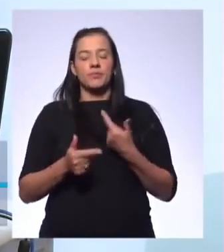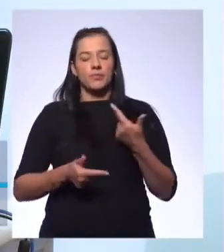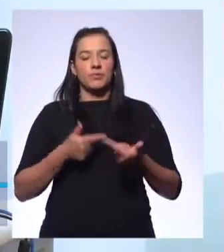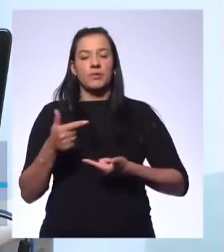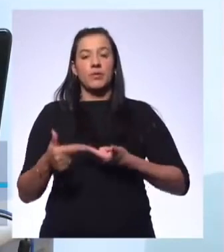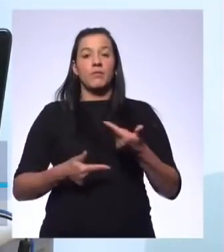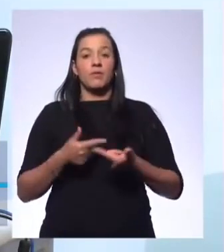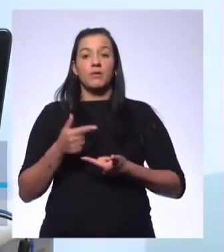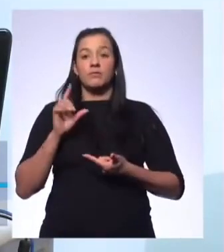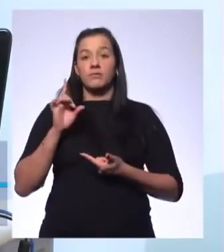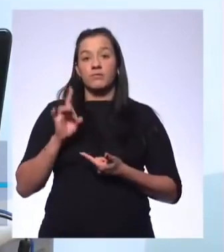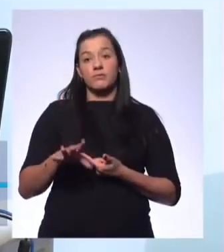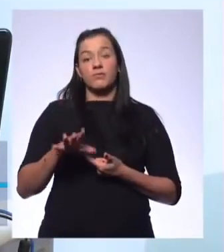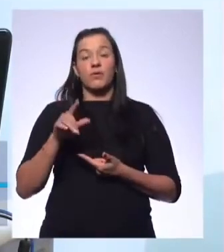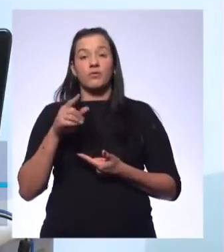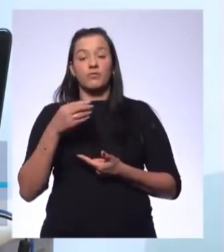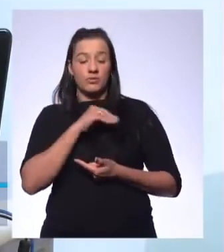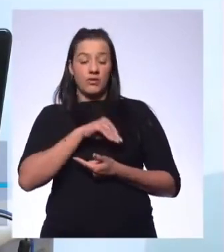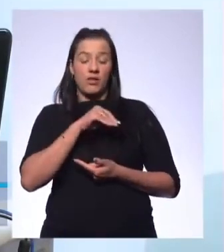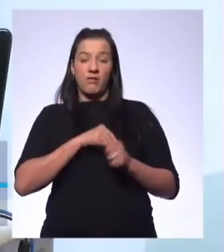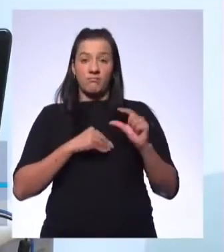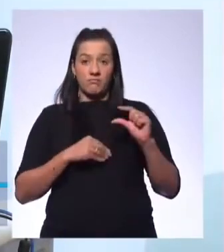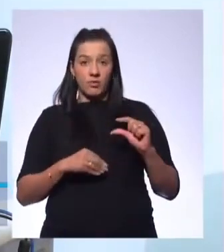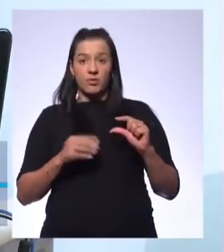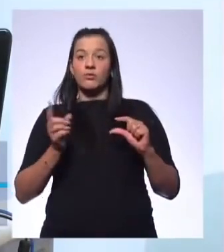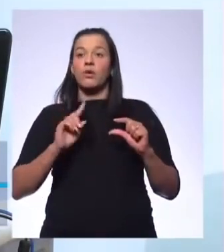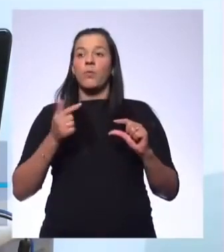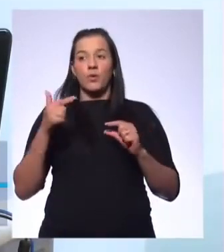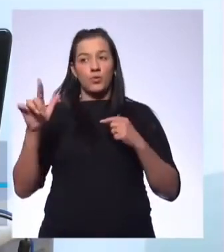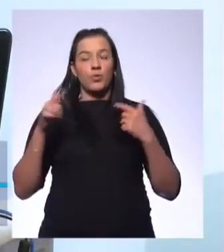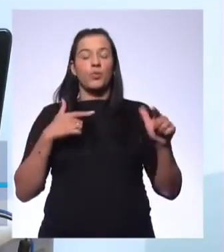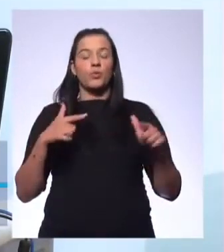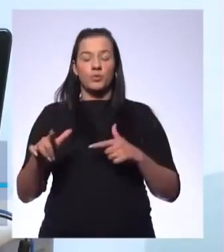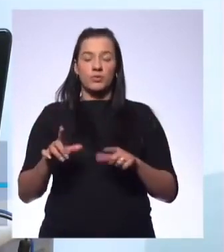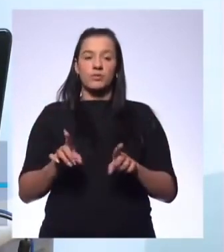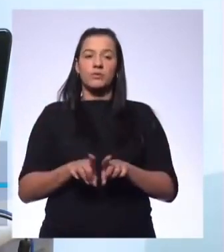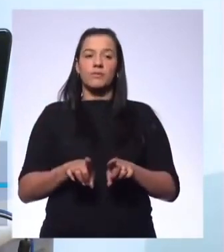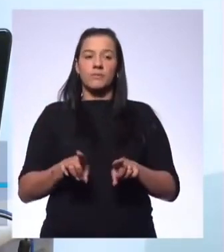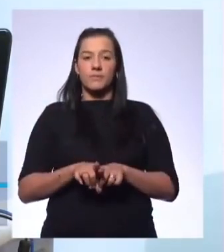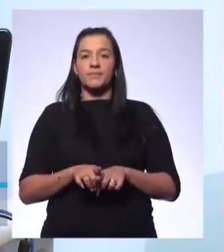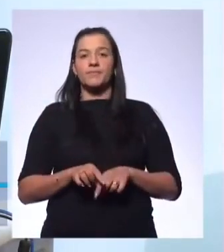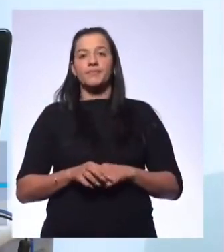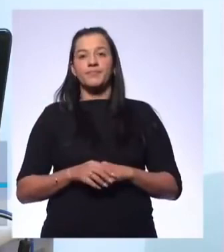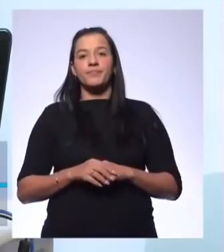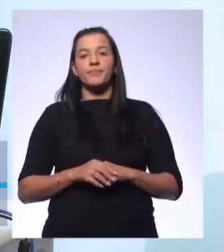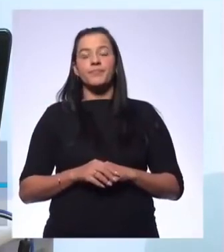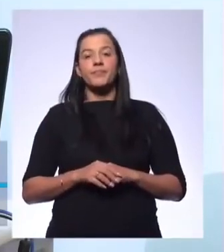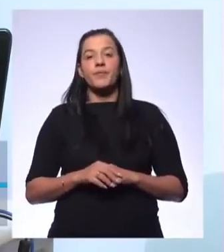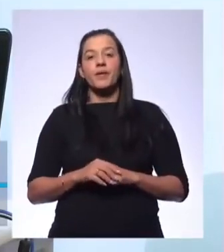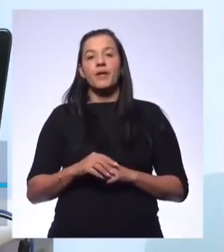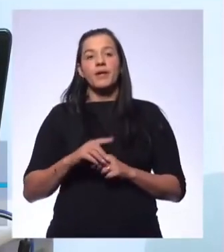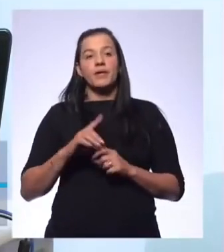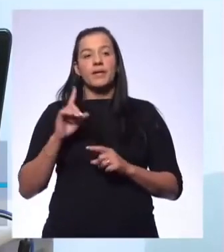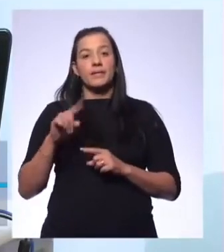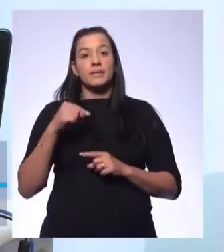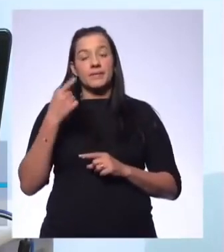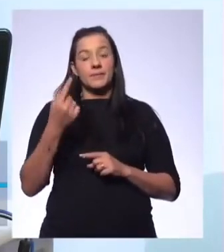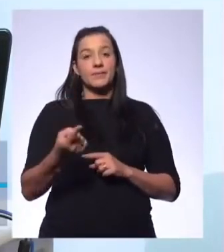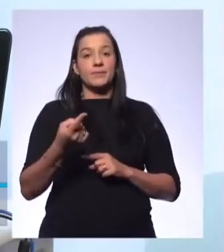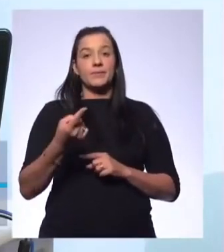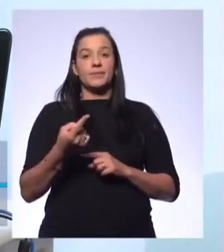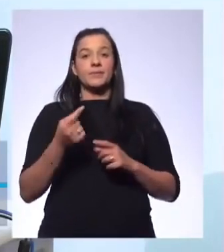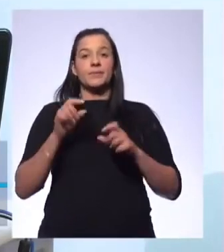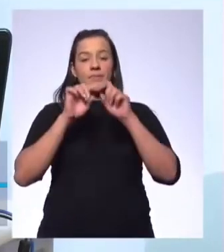por conta dos baixos salários. Tem outros motivos, mas esses motivos vocês vão formular para mim em forma